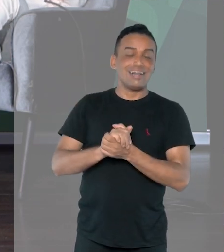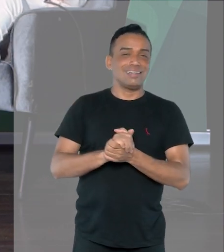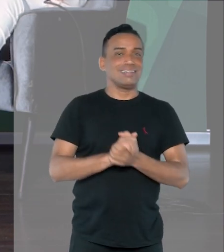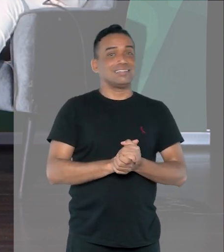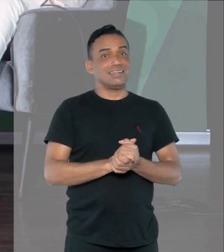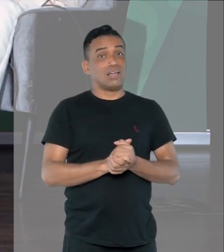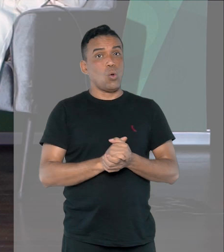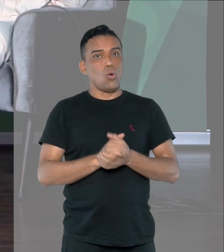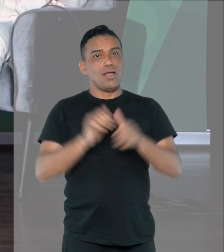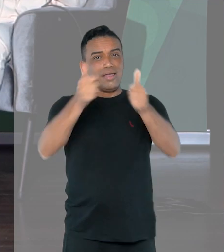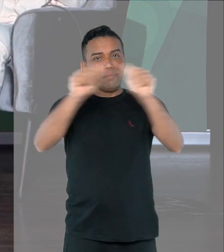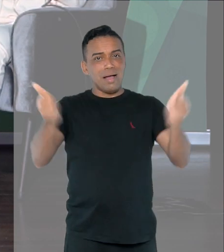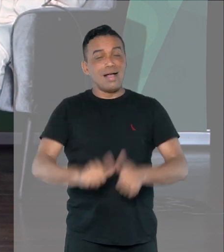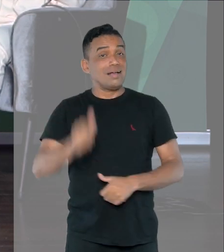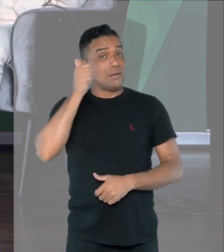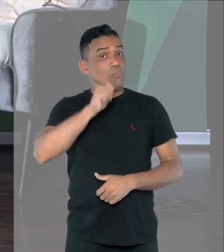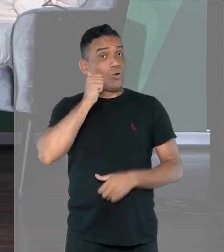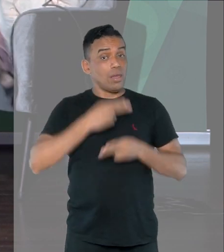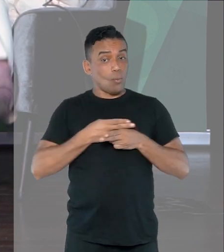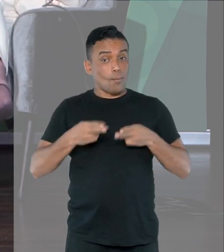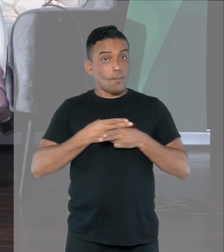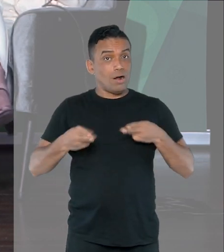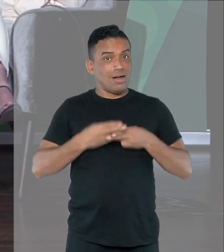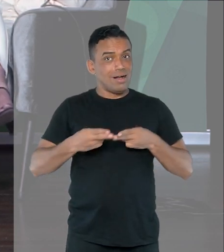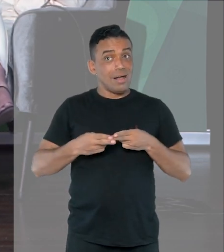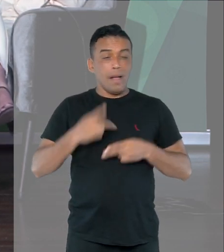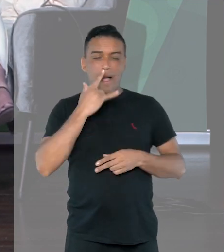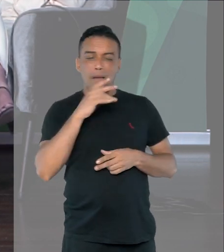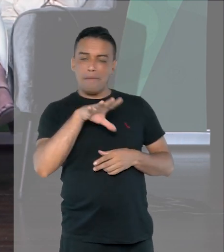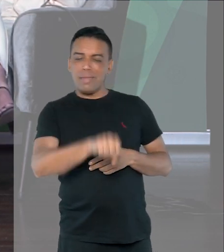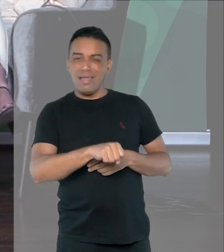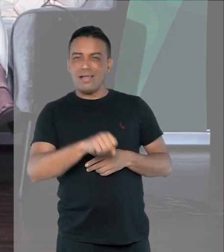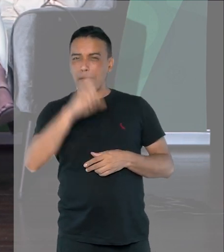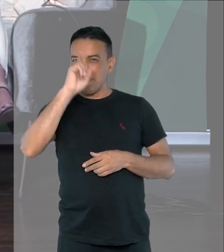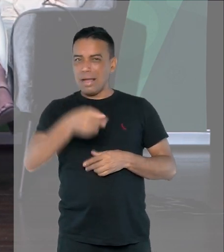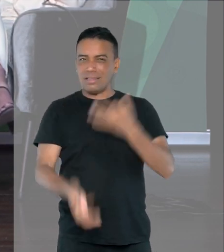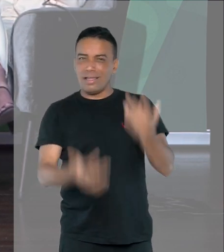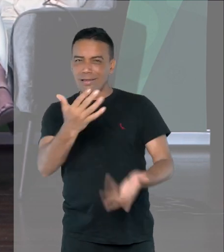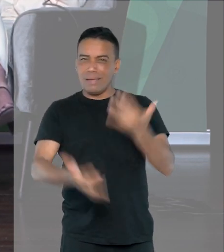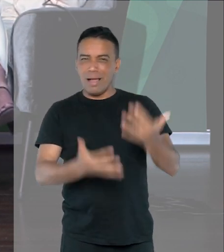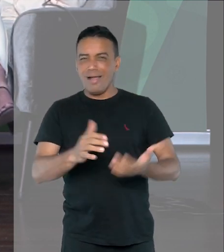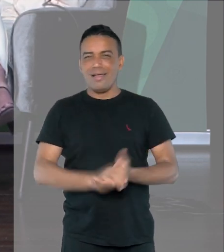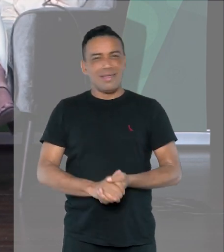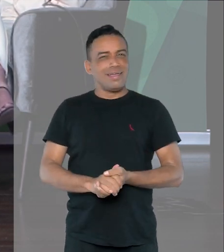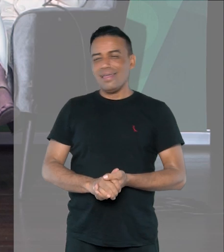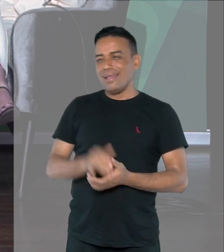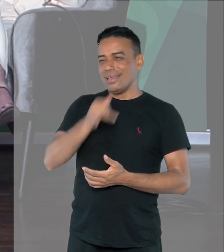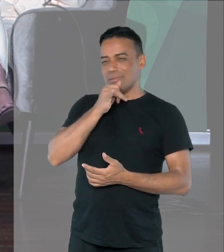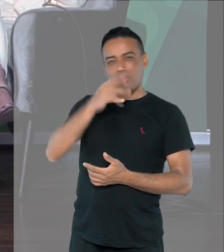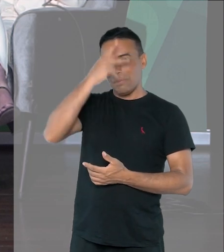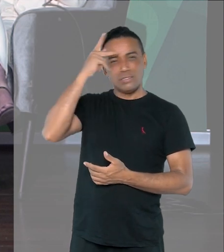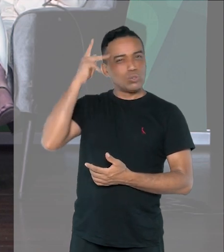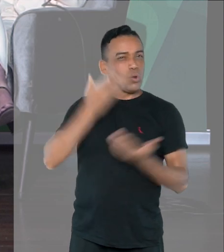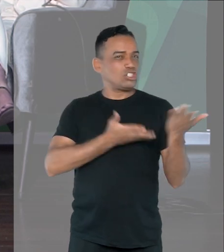mulheres nuas que o Conde d'Eu manda queimar logo que ele morre. Então, é engraçado, é um bom vivant. Ele é um bom vivant, é